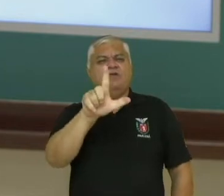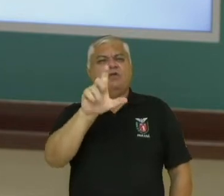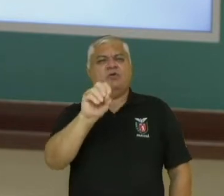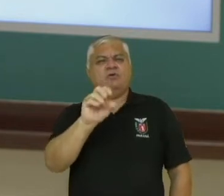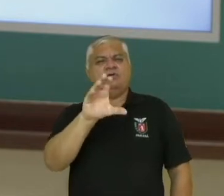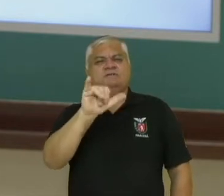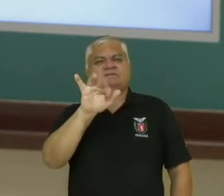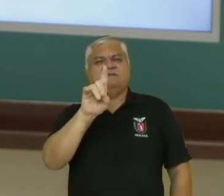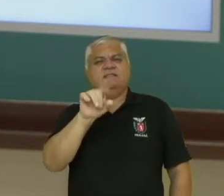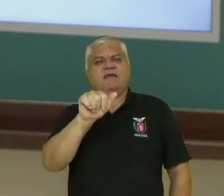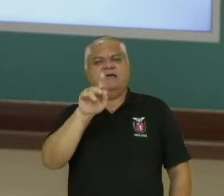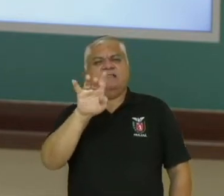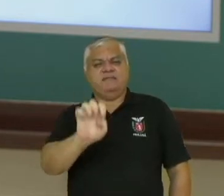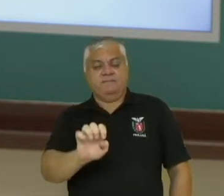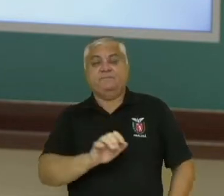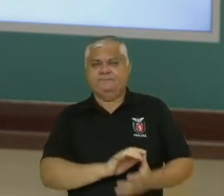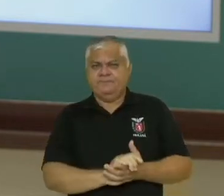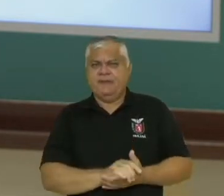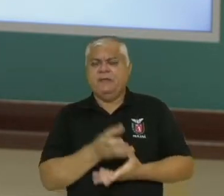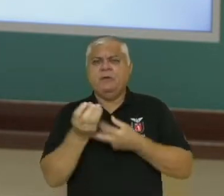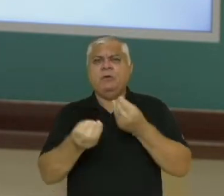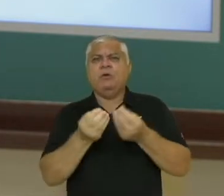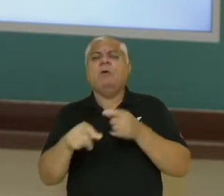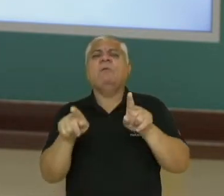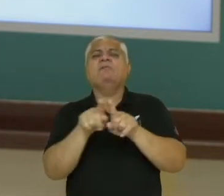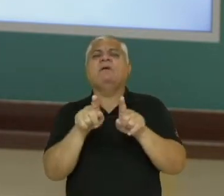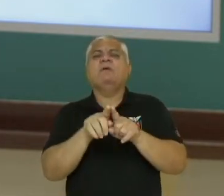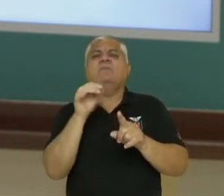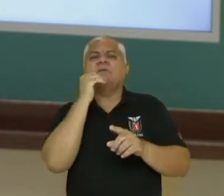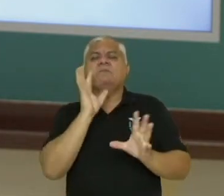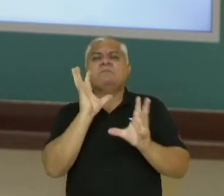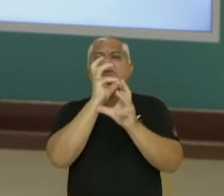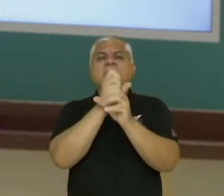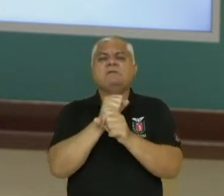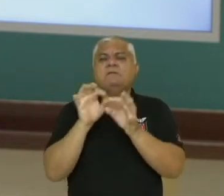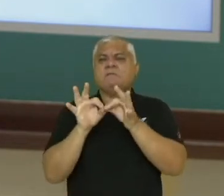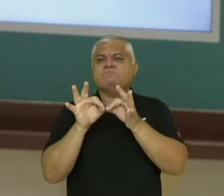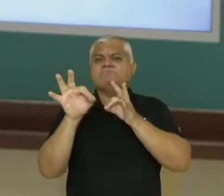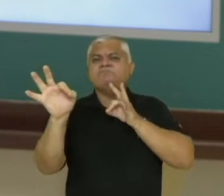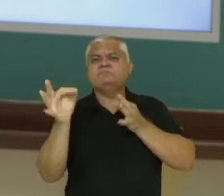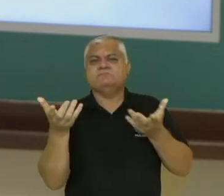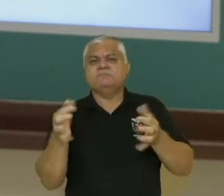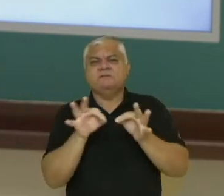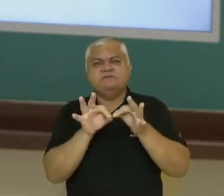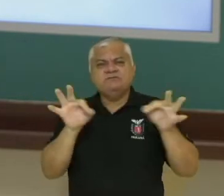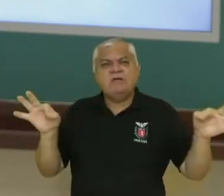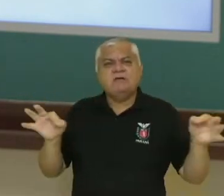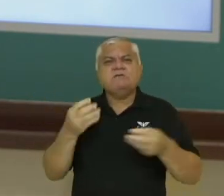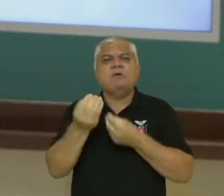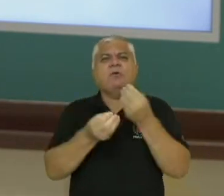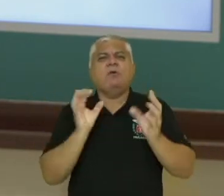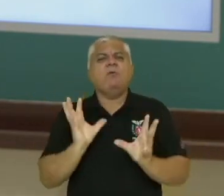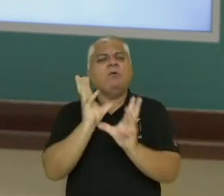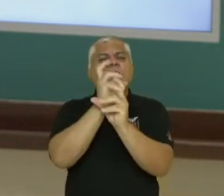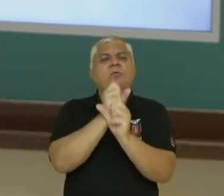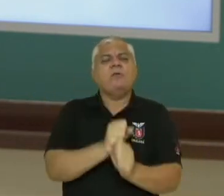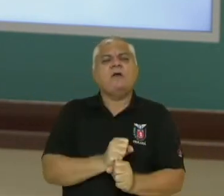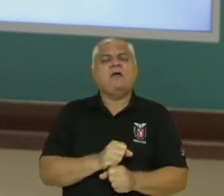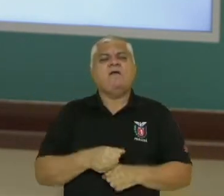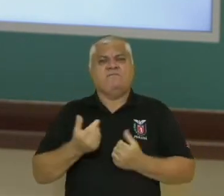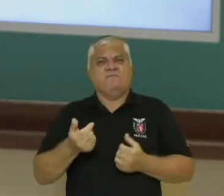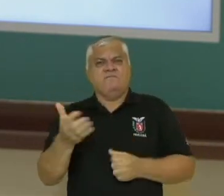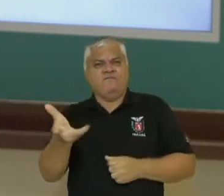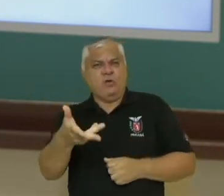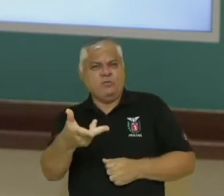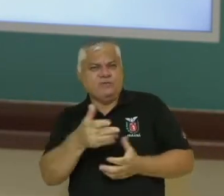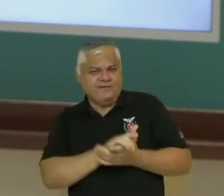velocidade média e alertar as unidades de medida e conversões necessárias em alguns casos para o cálculo de velocidade média.